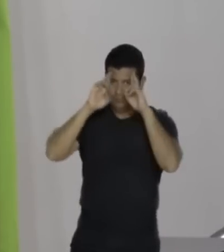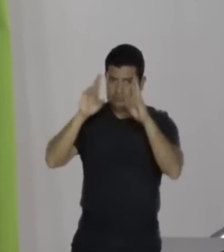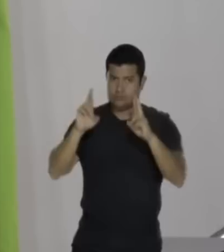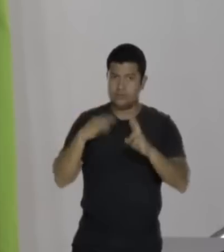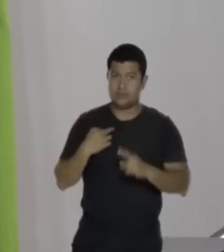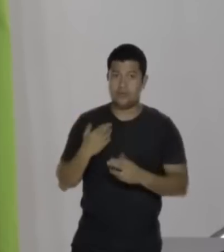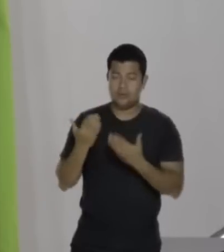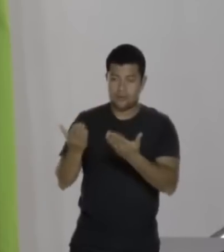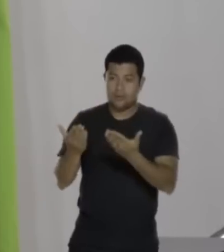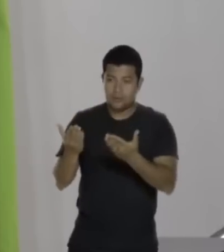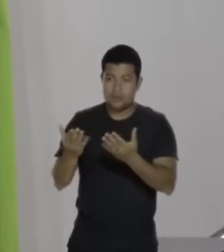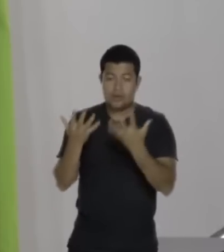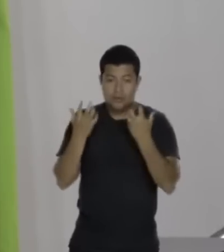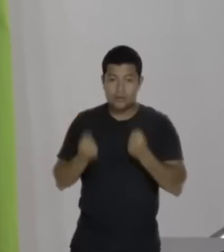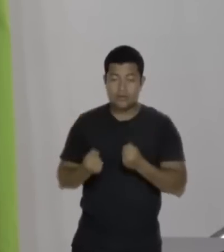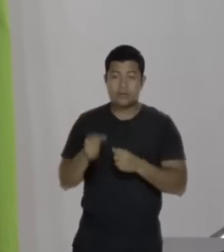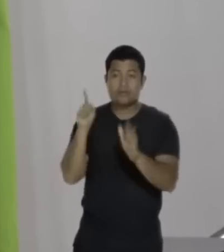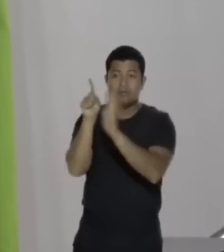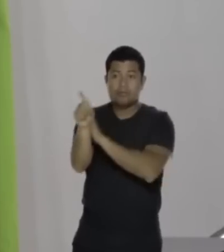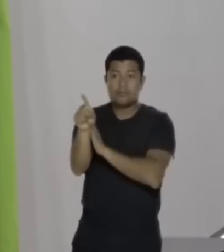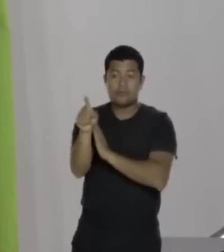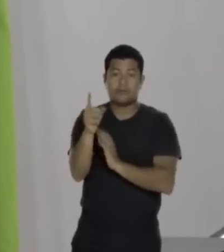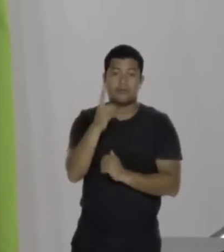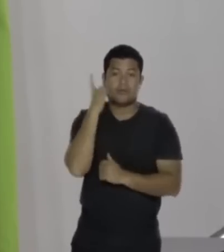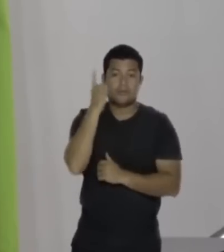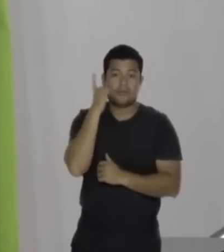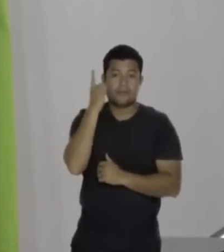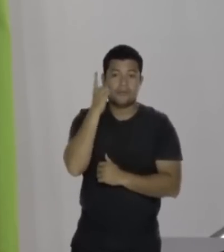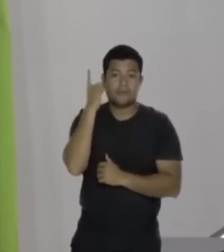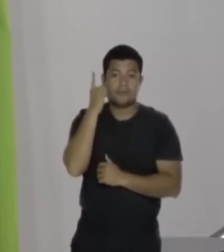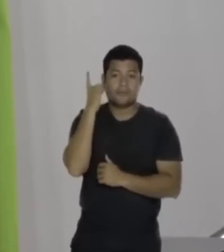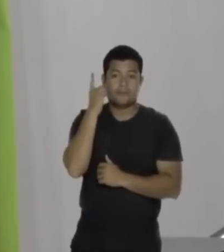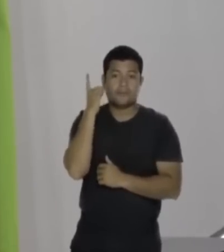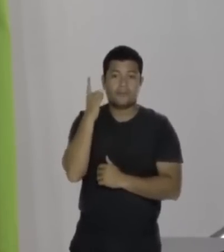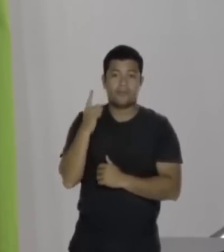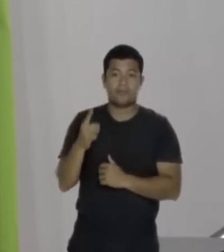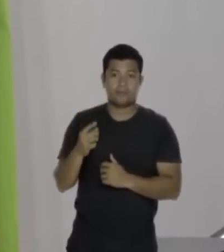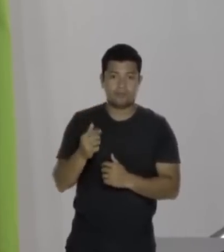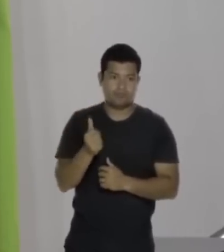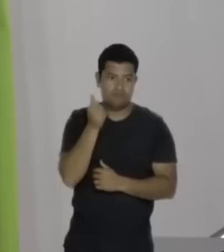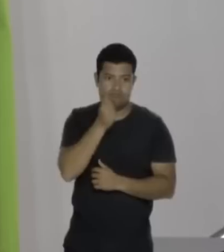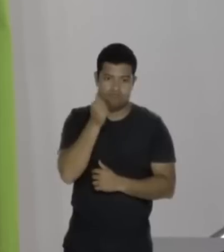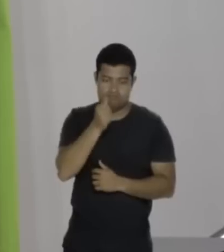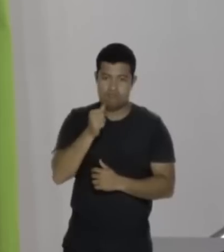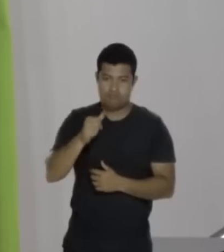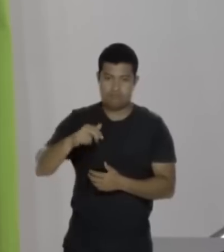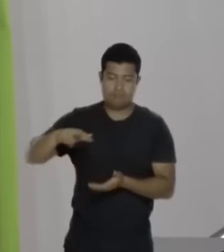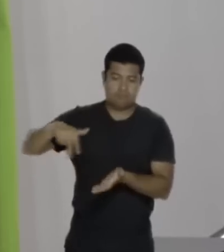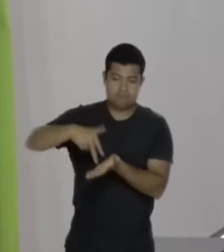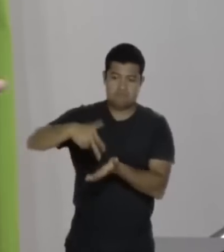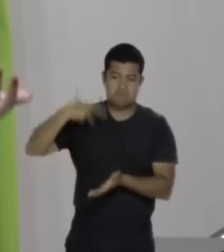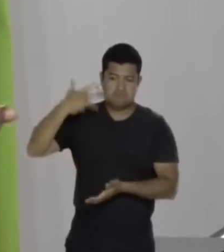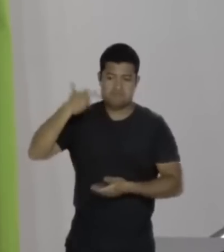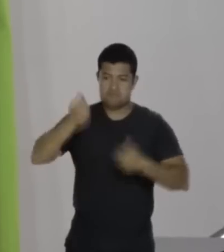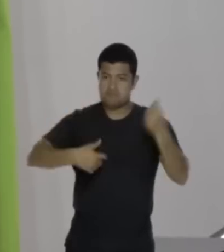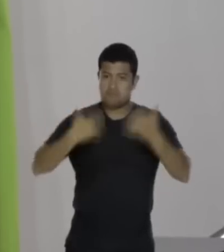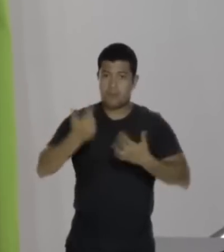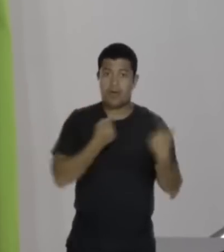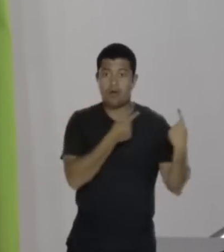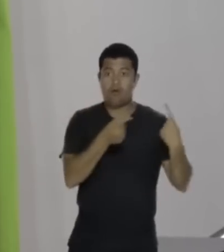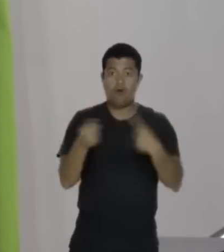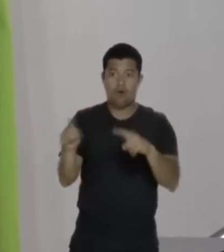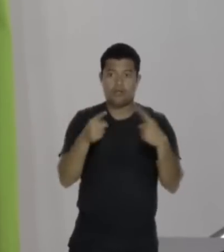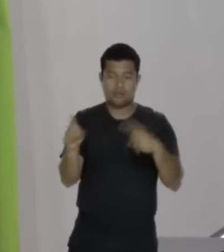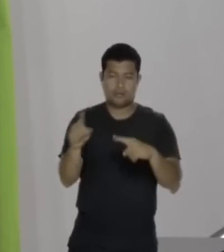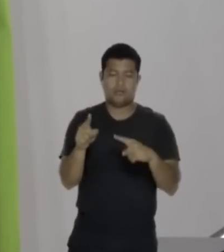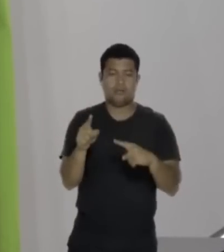direito de fala e fez uma pergunta para a deputada palestrante. Bom, a pergunta dele era contra o discurso feminista da